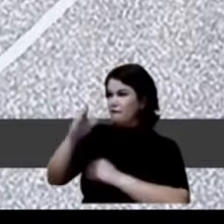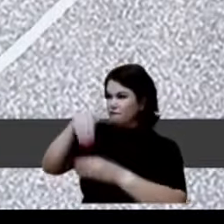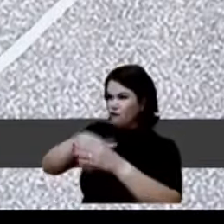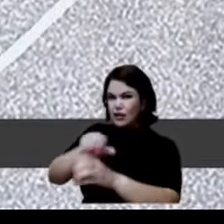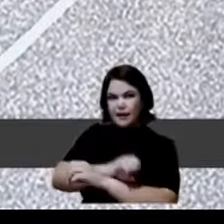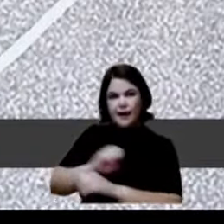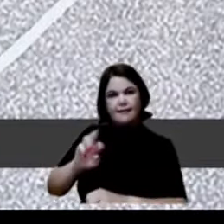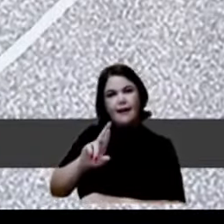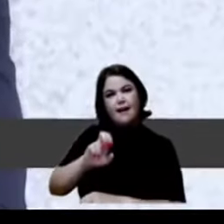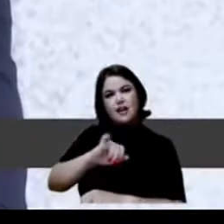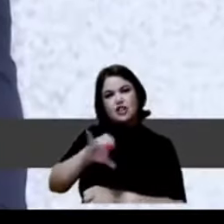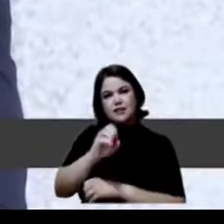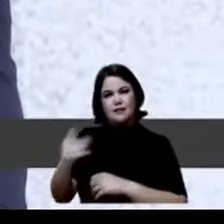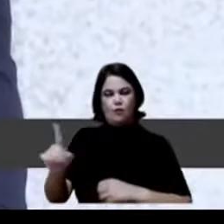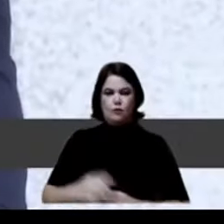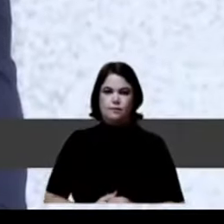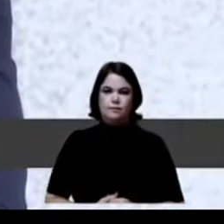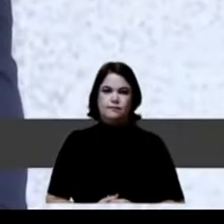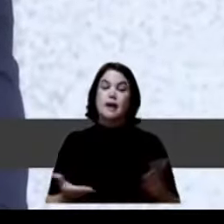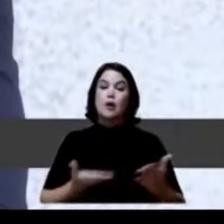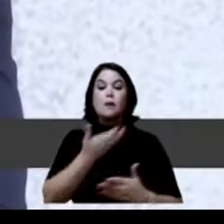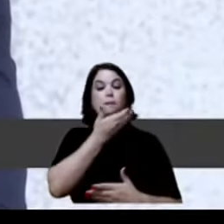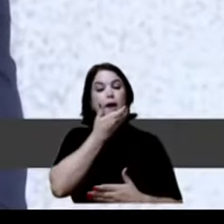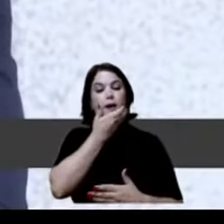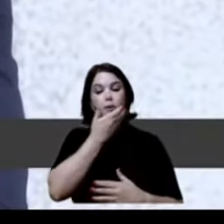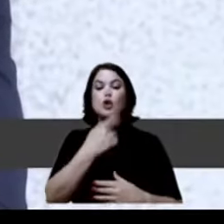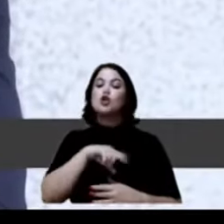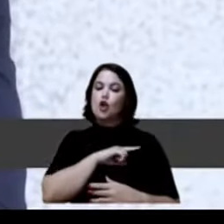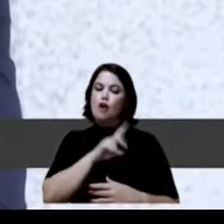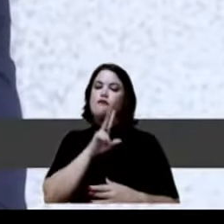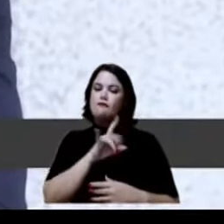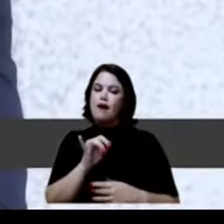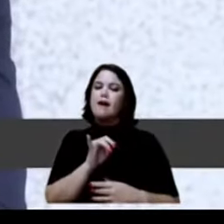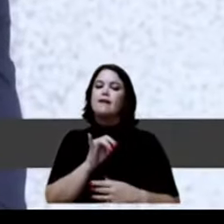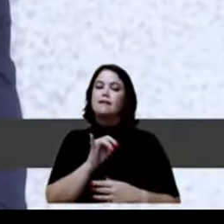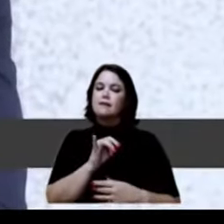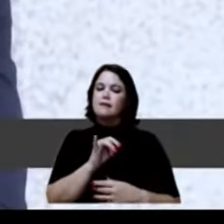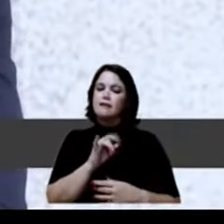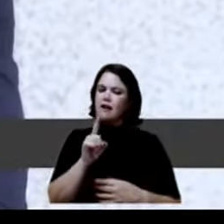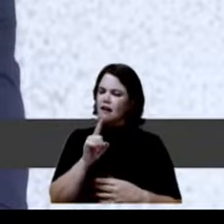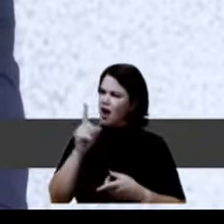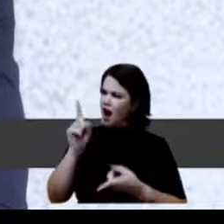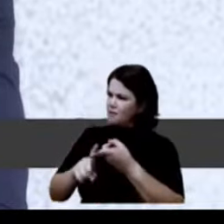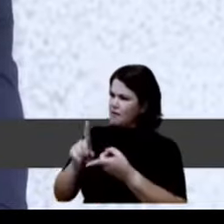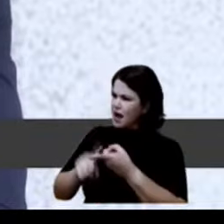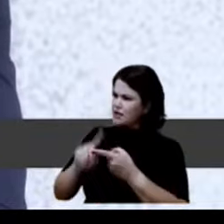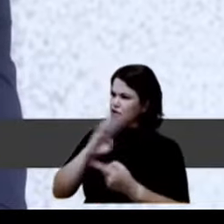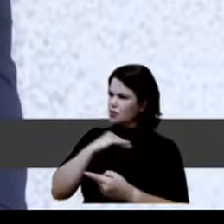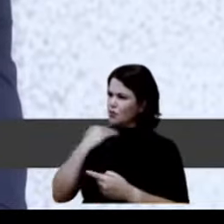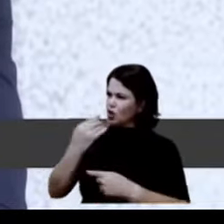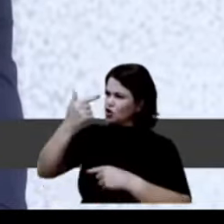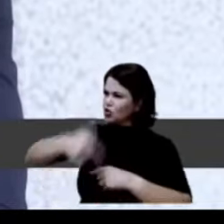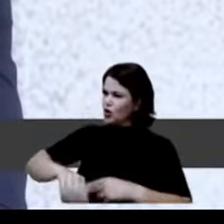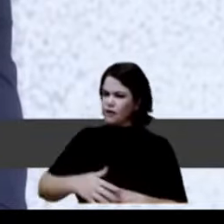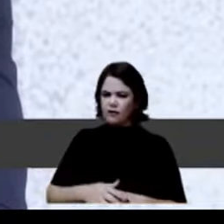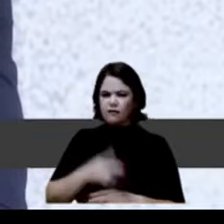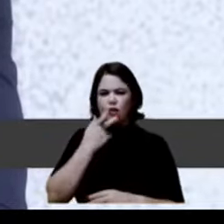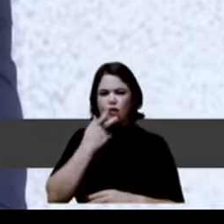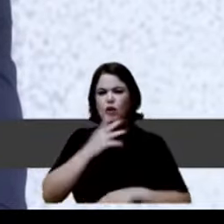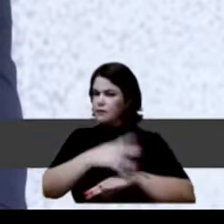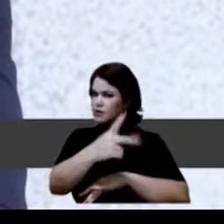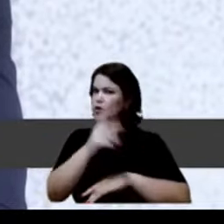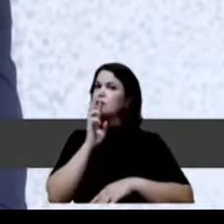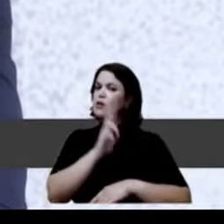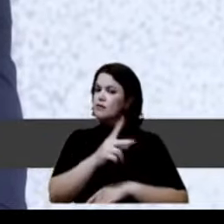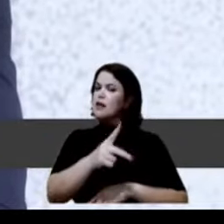tem a palavra. Finalzinho, até comoveu. Quase que foi dar um abraço nele, velho. De novo. Não, você usa seu tempo sem responder, porque você é macho aí,